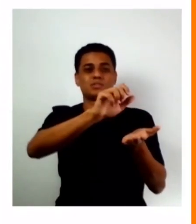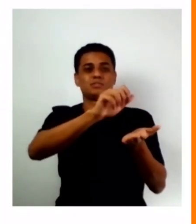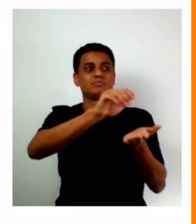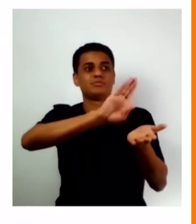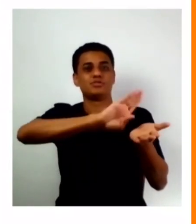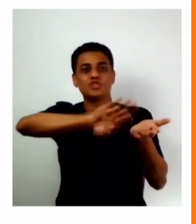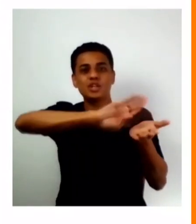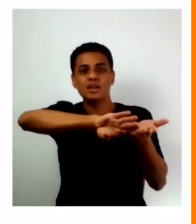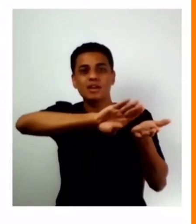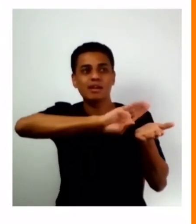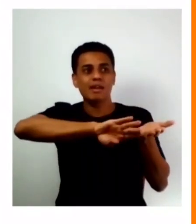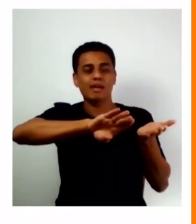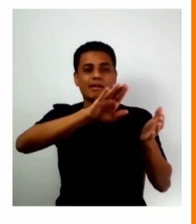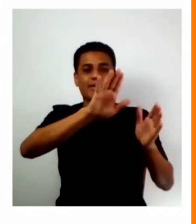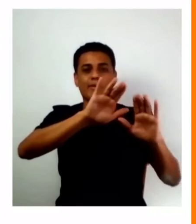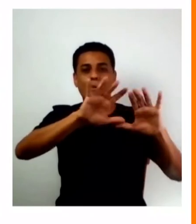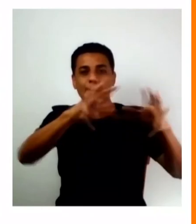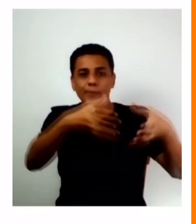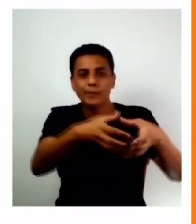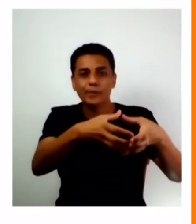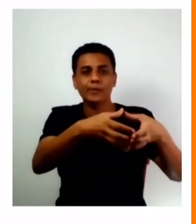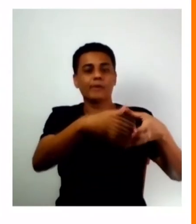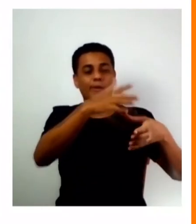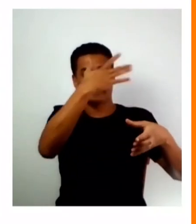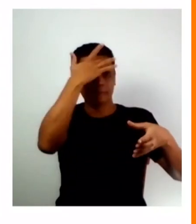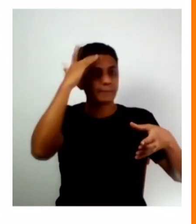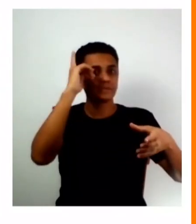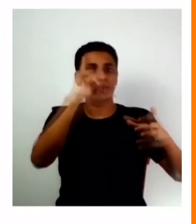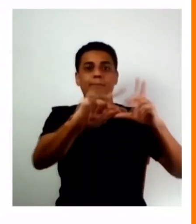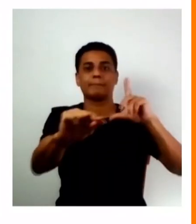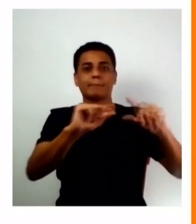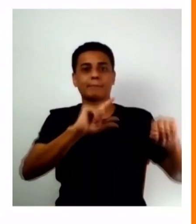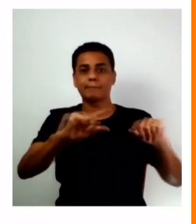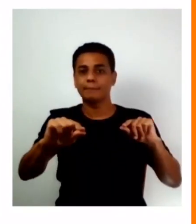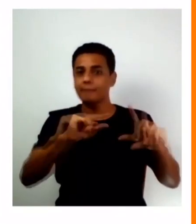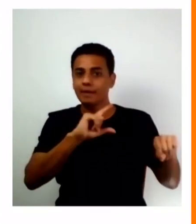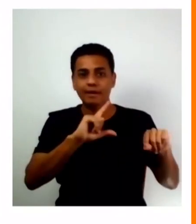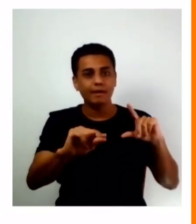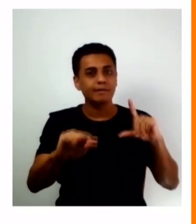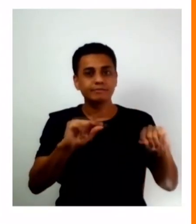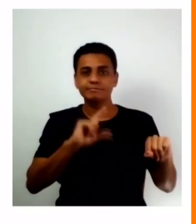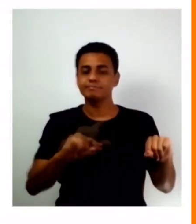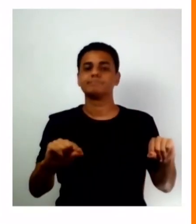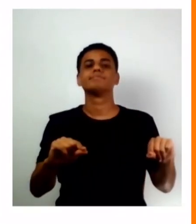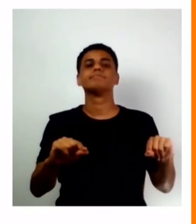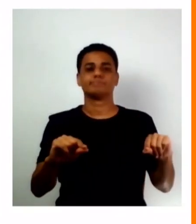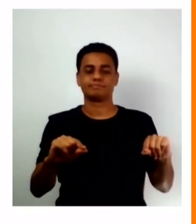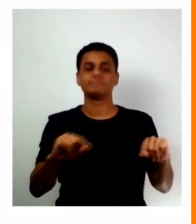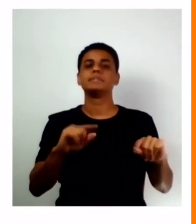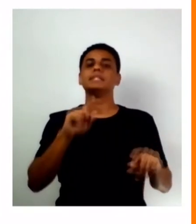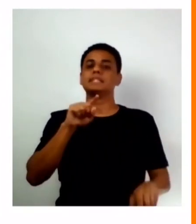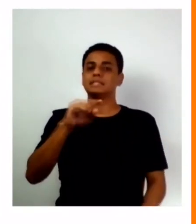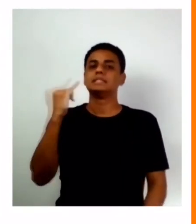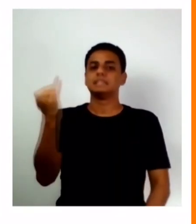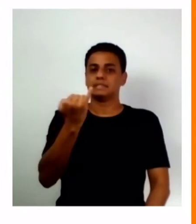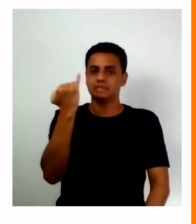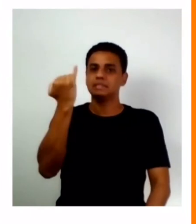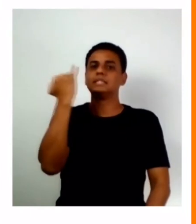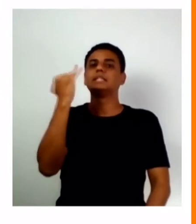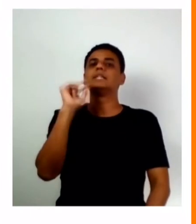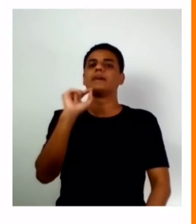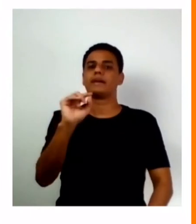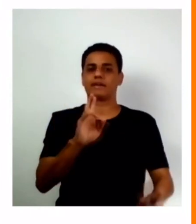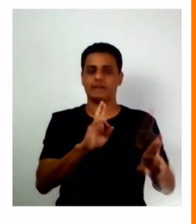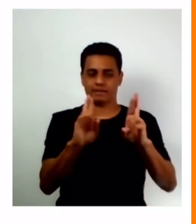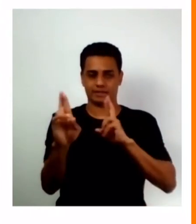como se vão perder as linguas e coisas dessas. Então, aqui há uma relação importante entre